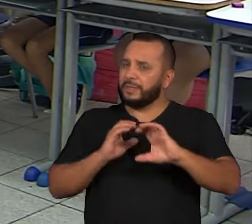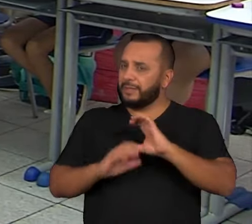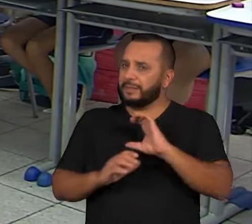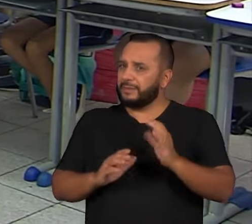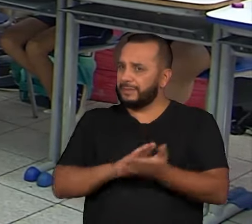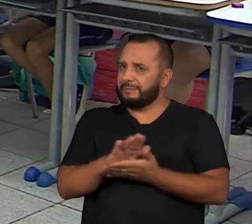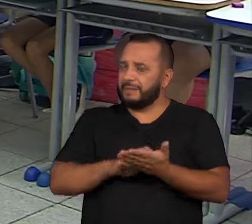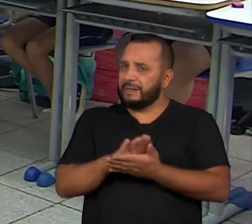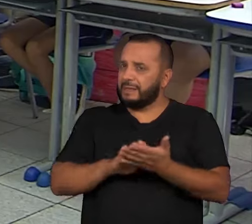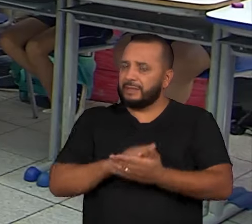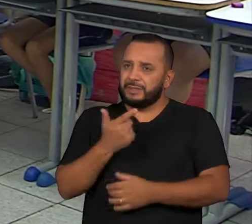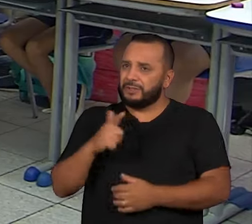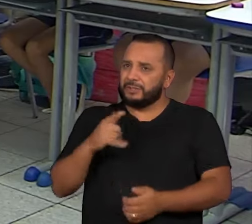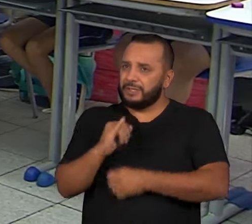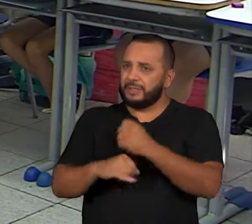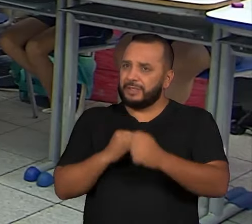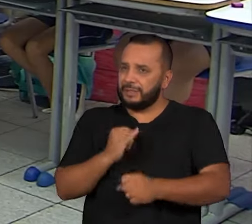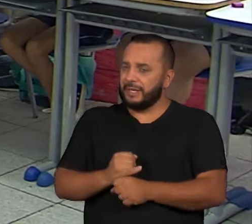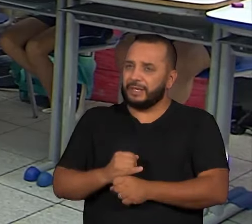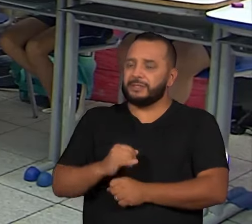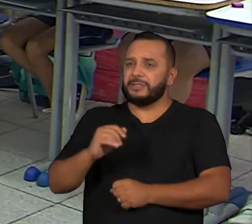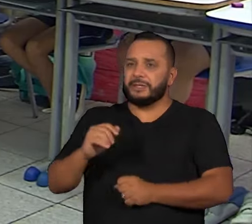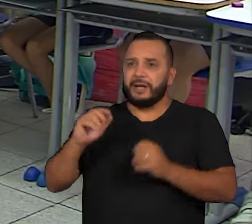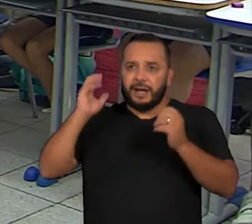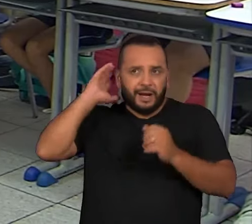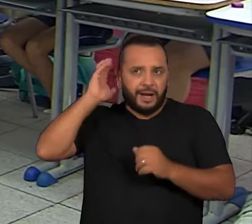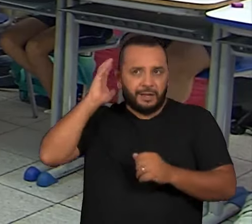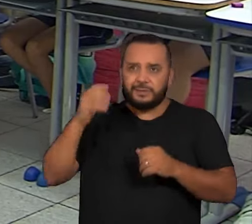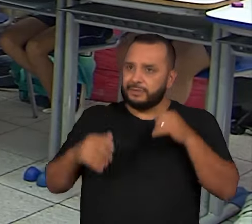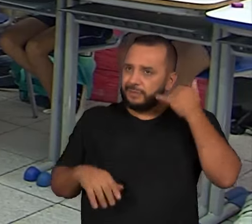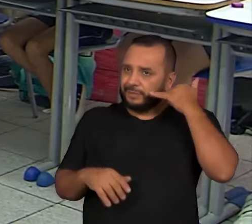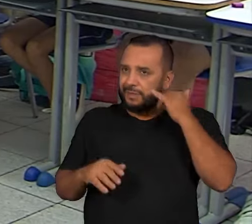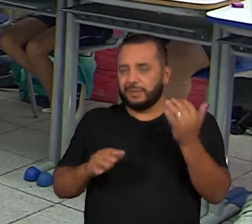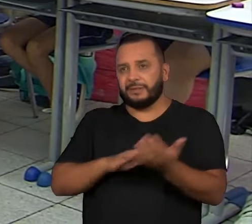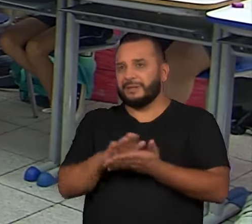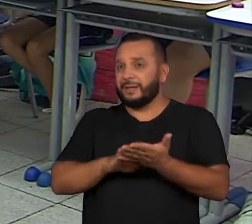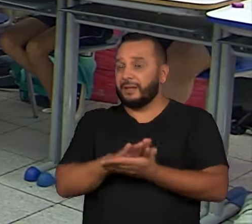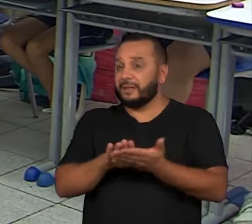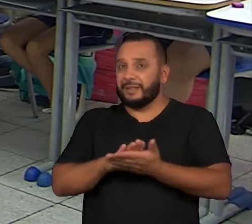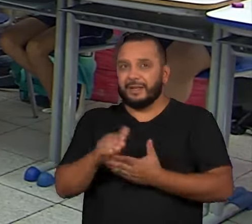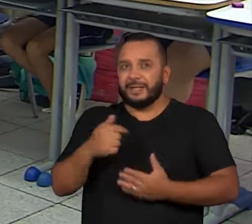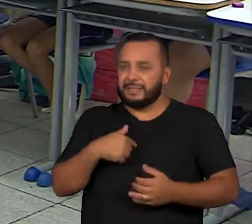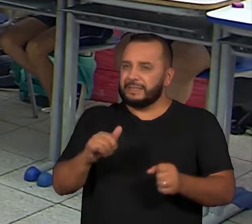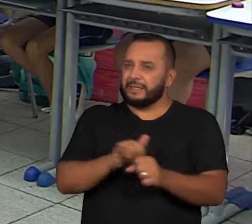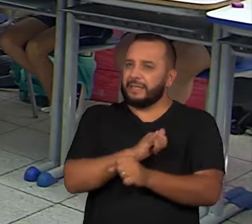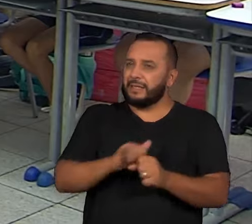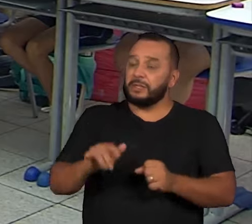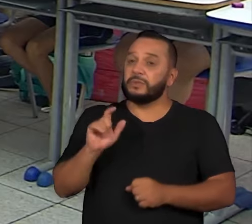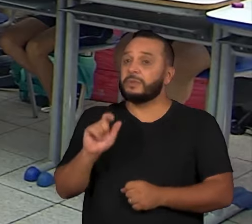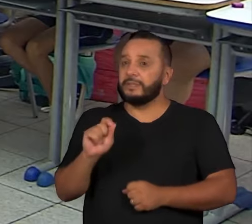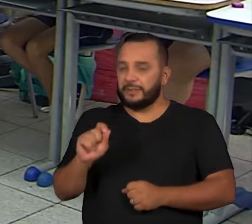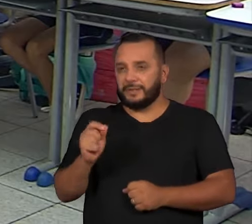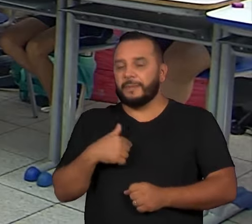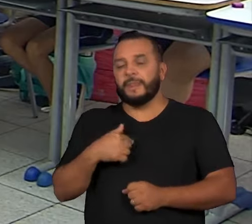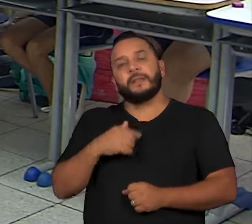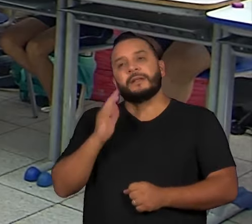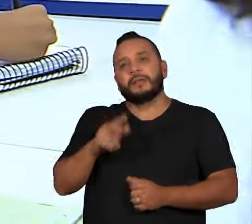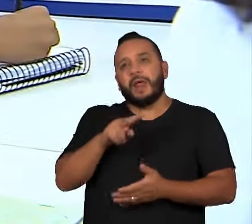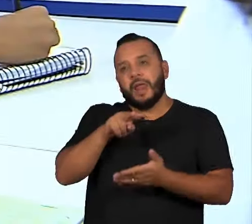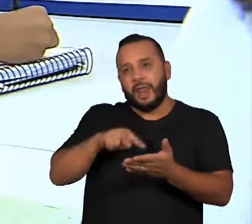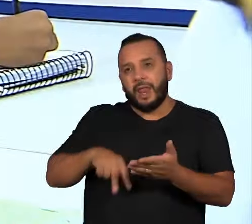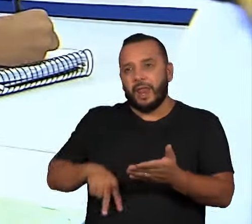menos rádio, celular, não tinha nada. O que que eles fizeram? Eles faziam através da voz, da